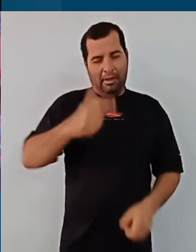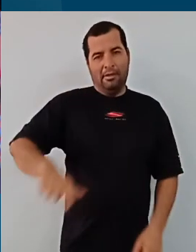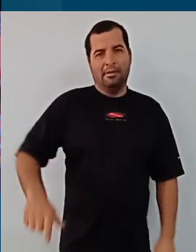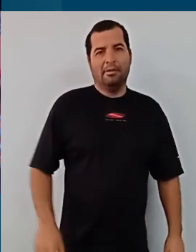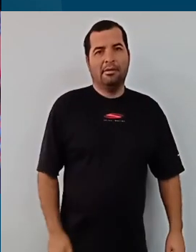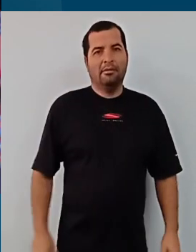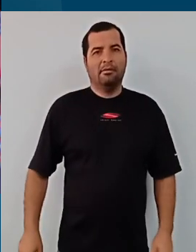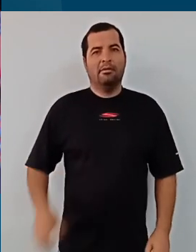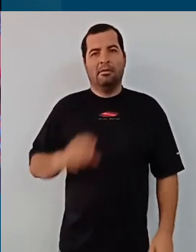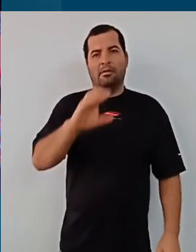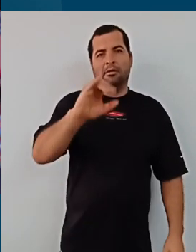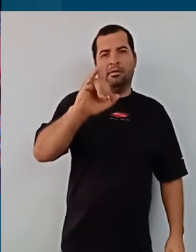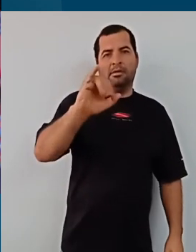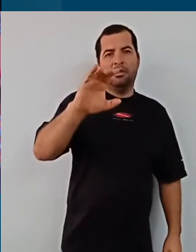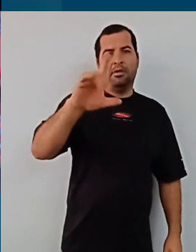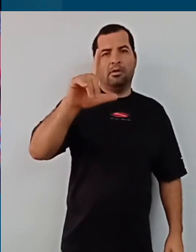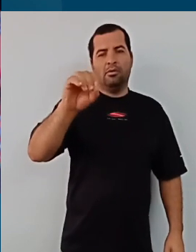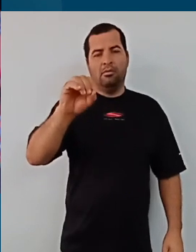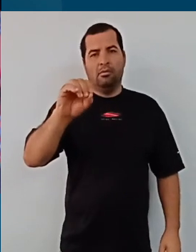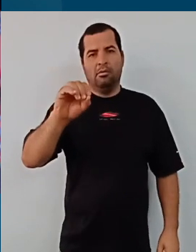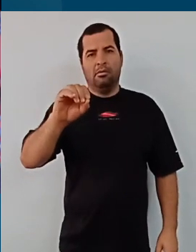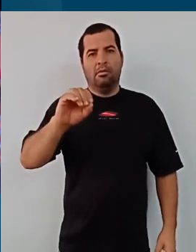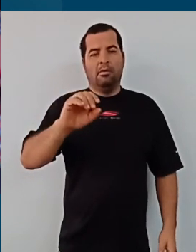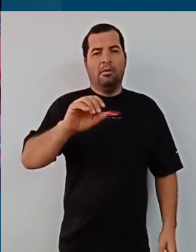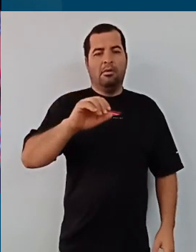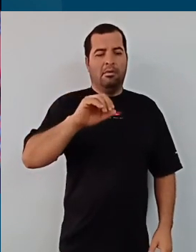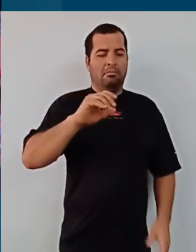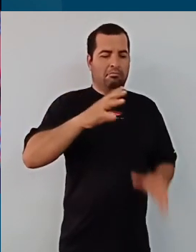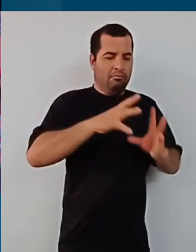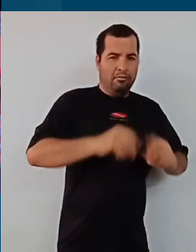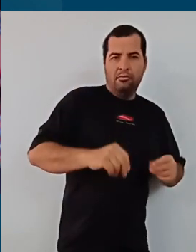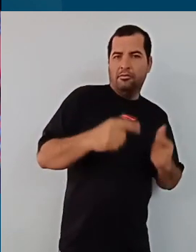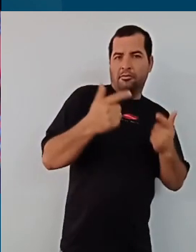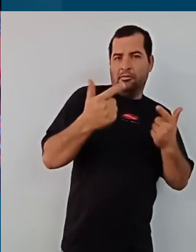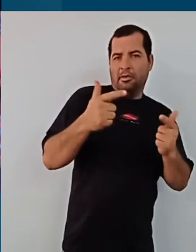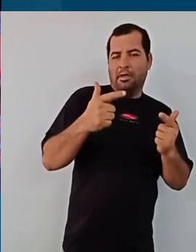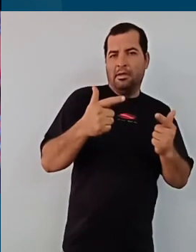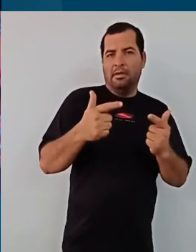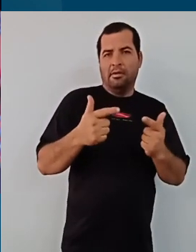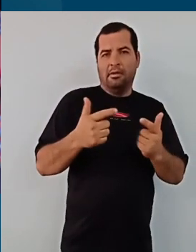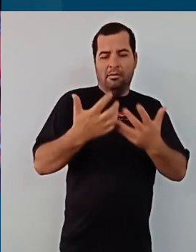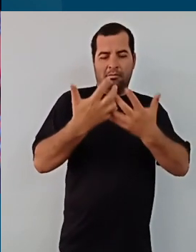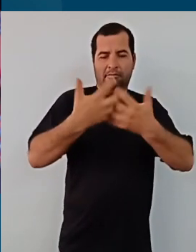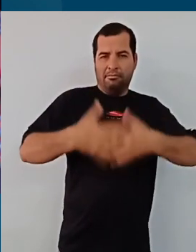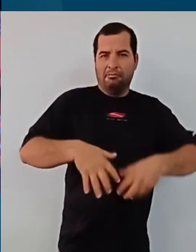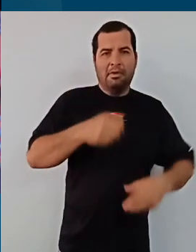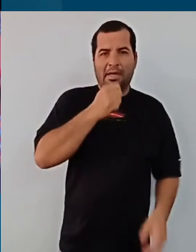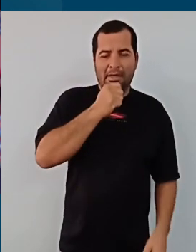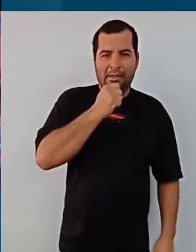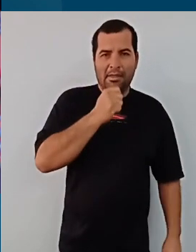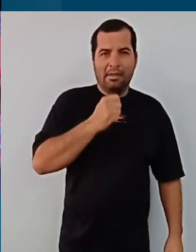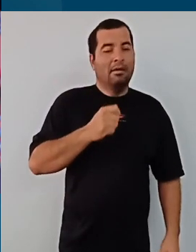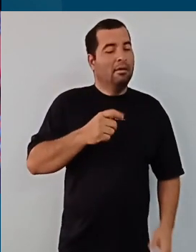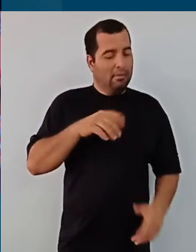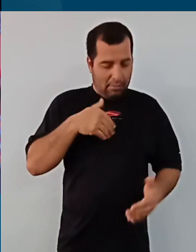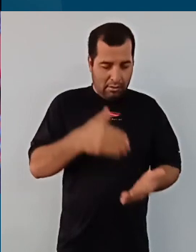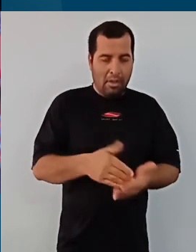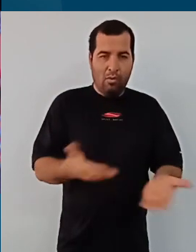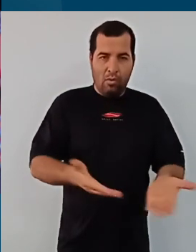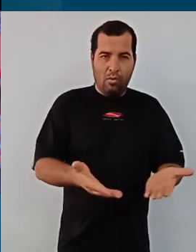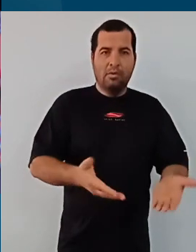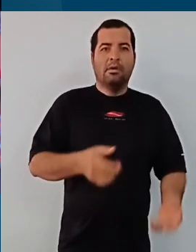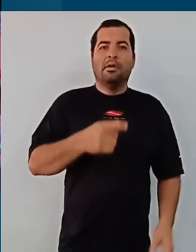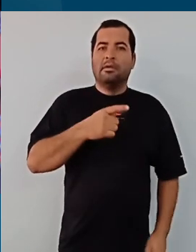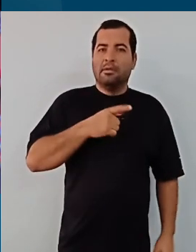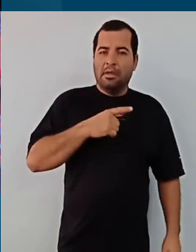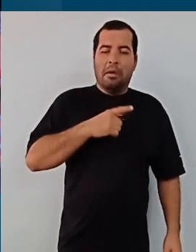Os ciclos não resolveram a questão da aprendizagem. A gente tem hoje resultados lá